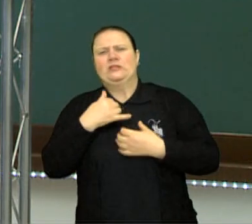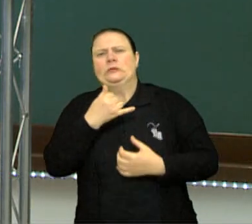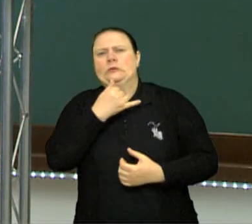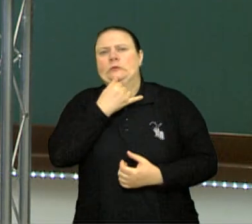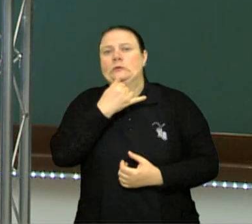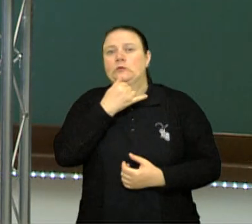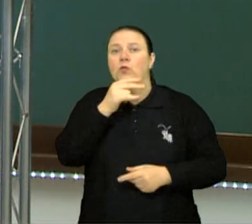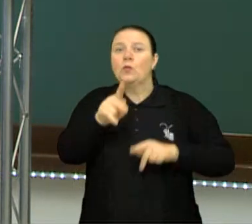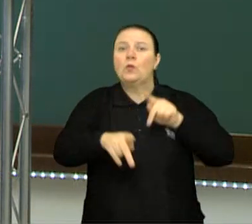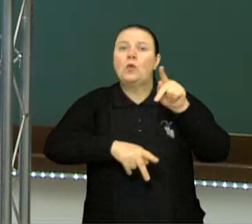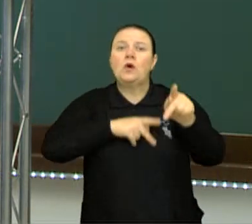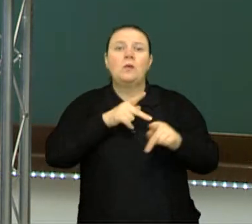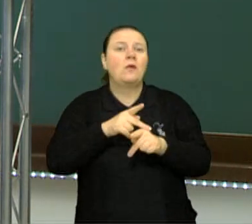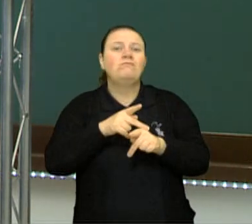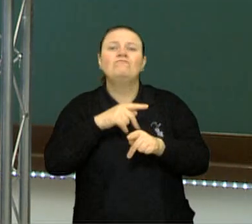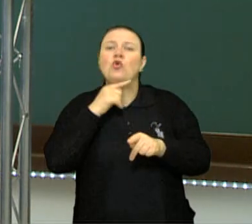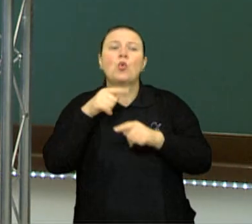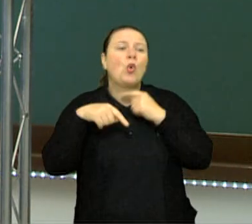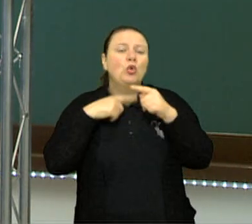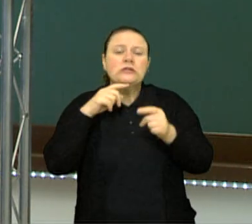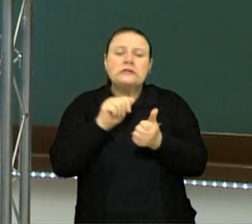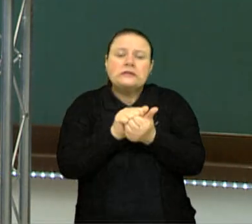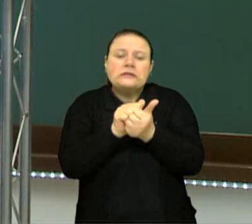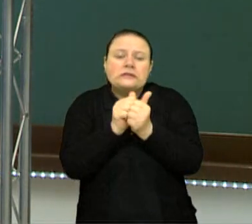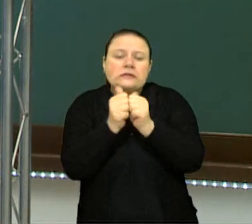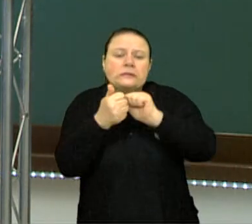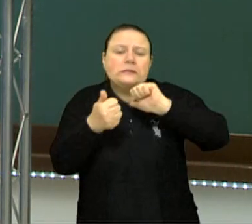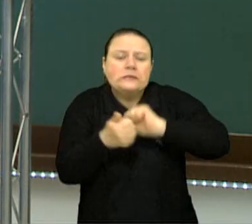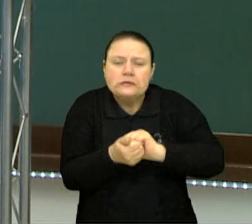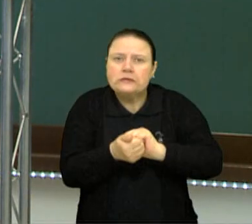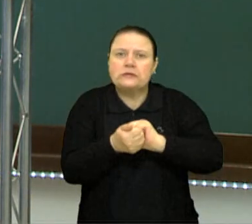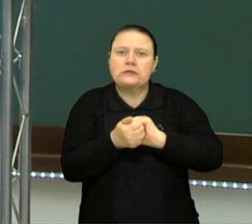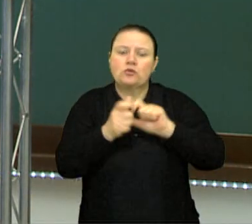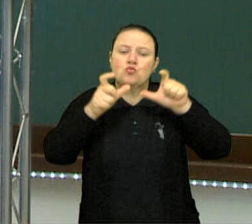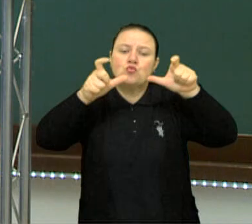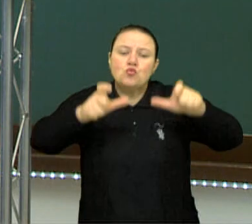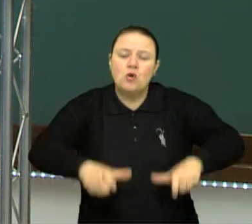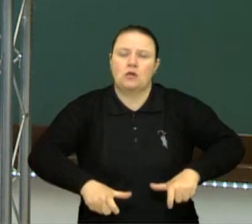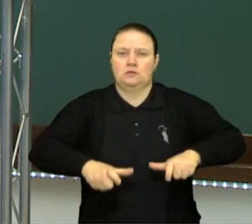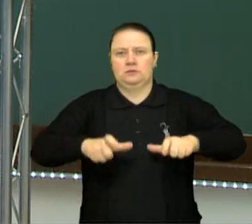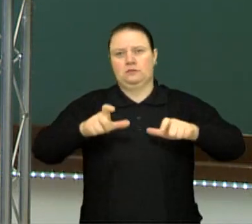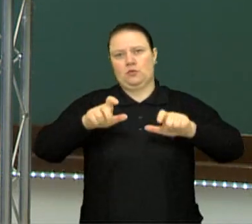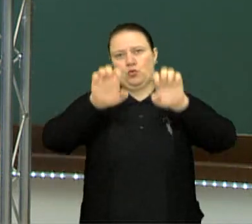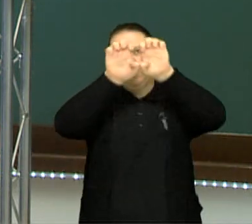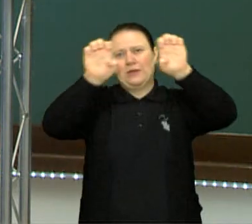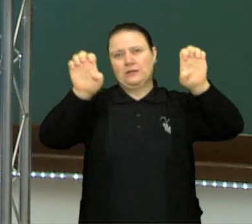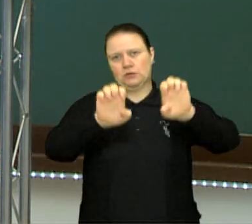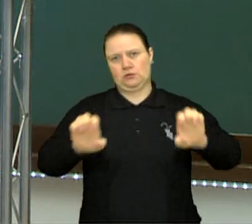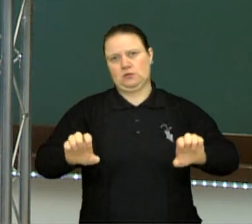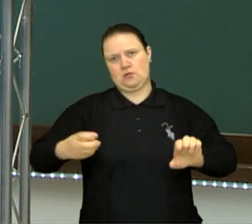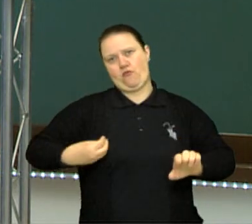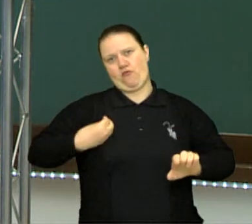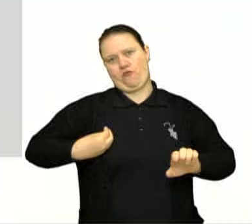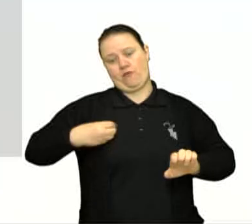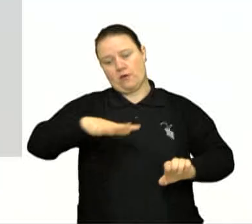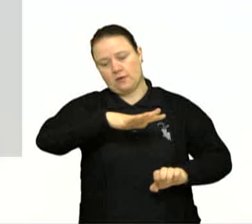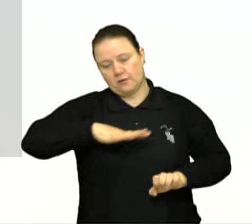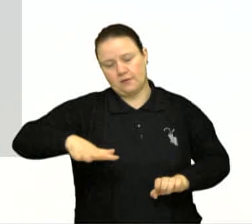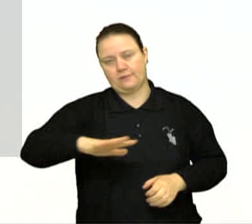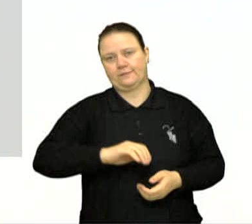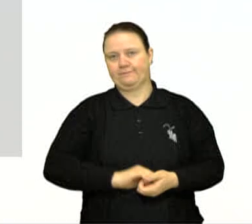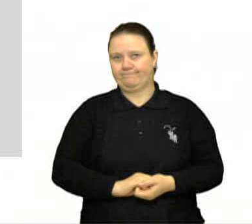por um povo que não se adequa, não consegue se assentar dentro da estrutura em que eles vivem. Claro que